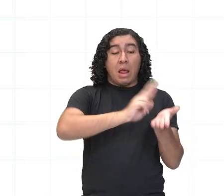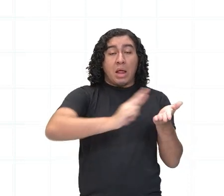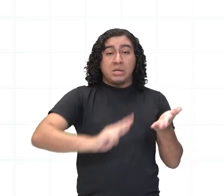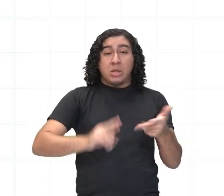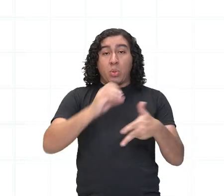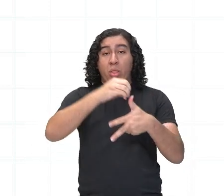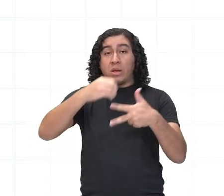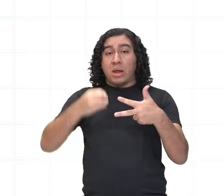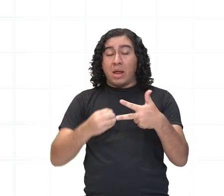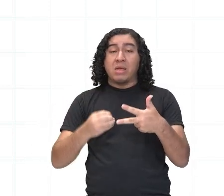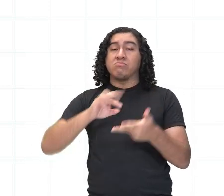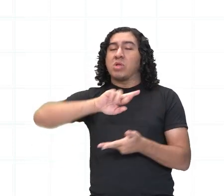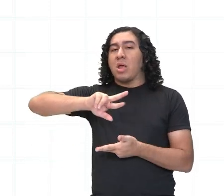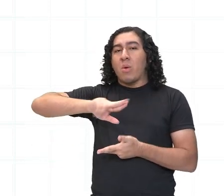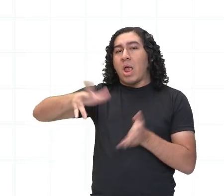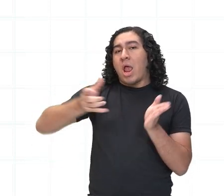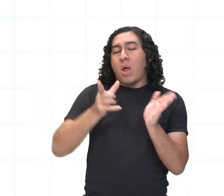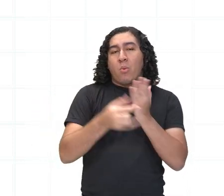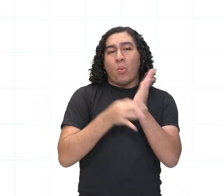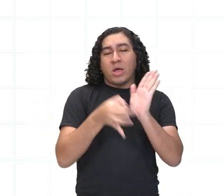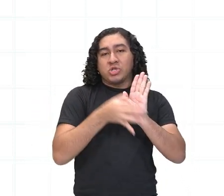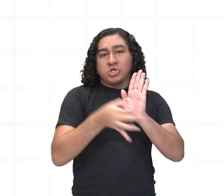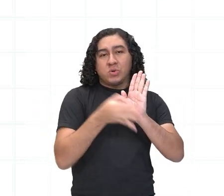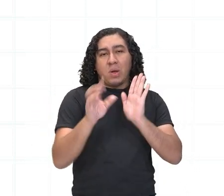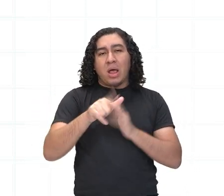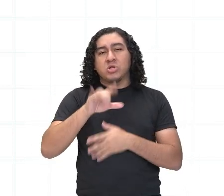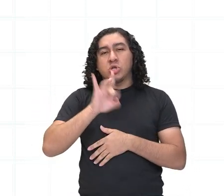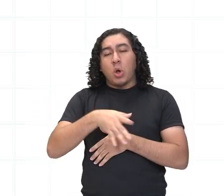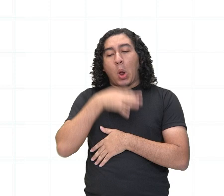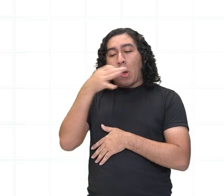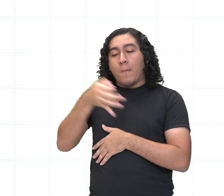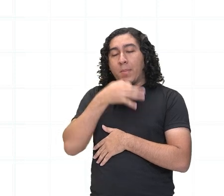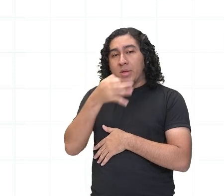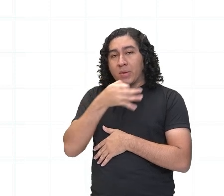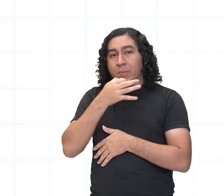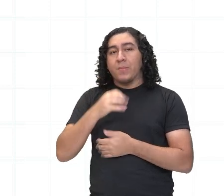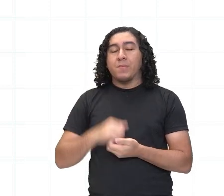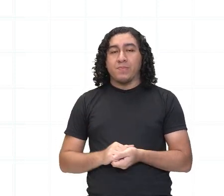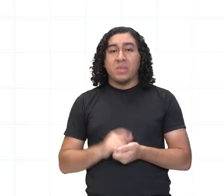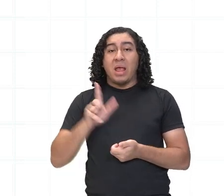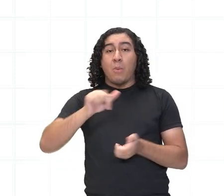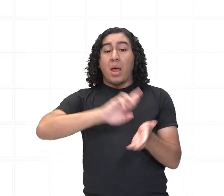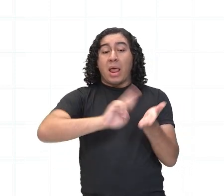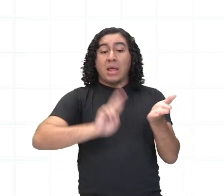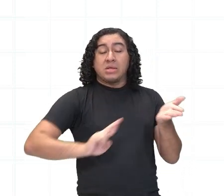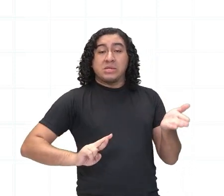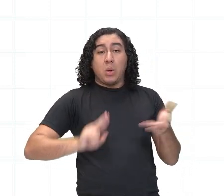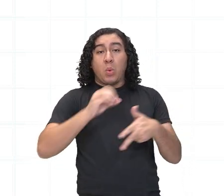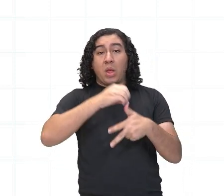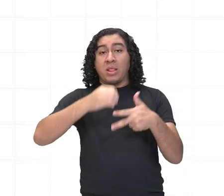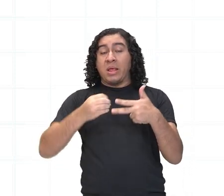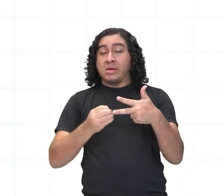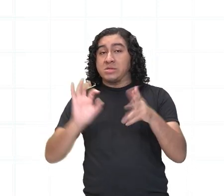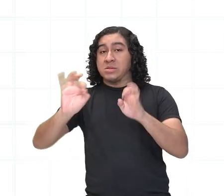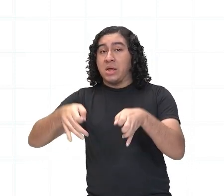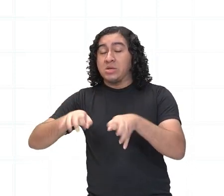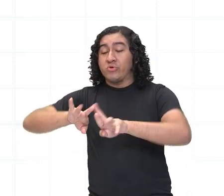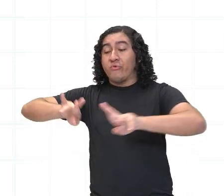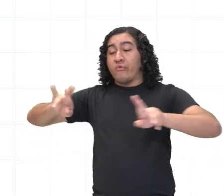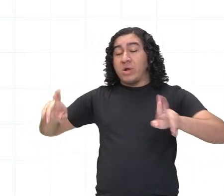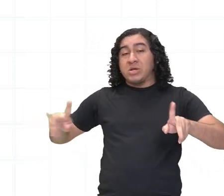que não é um artigo de opinião, é uma redação, de vestibular, de exame de seleção, mas o